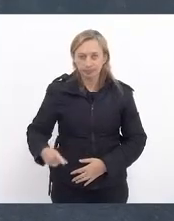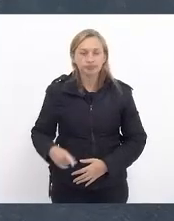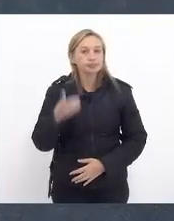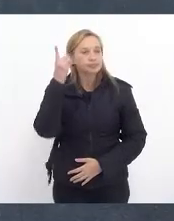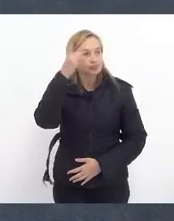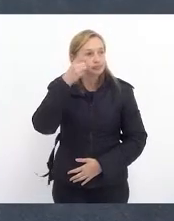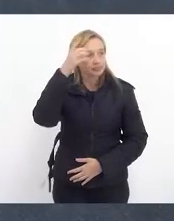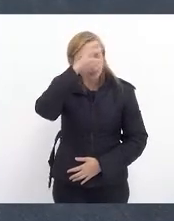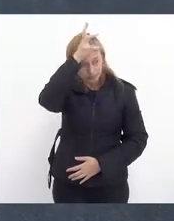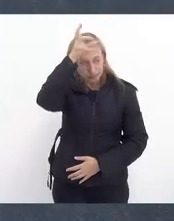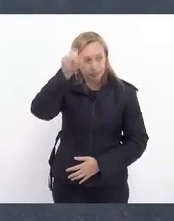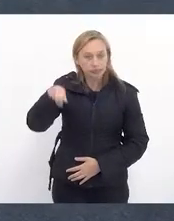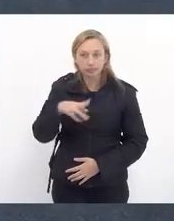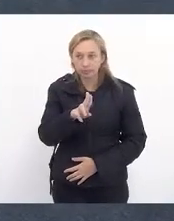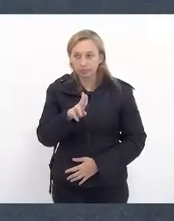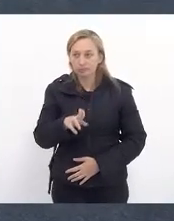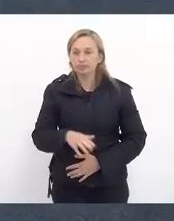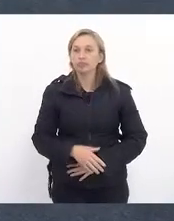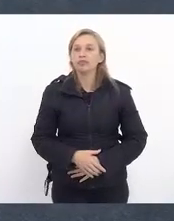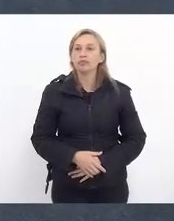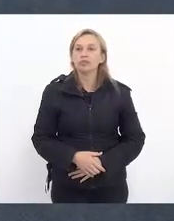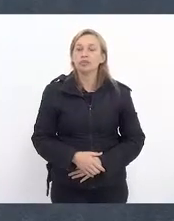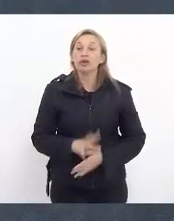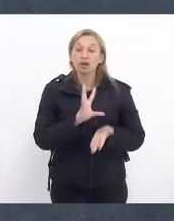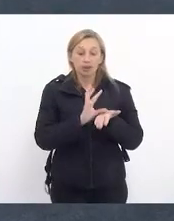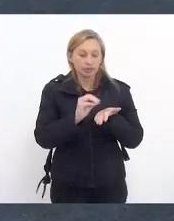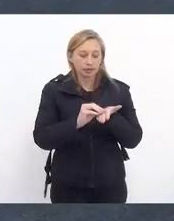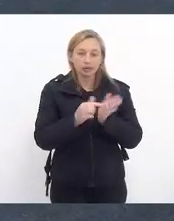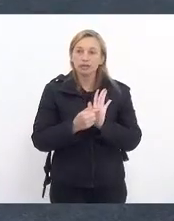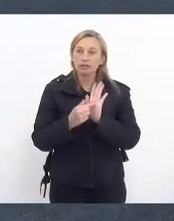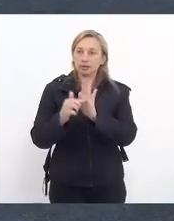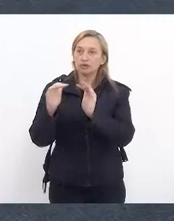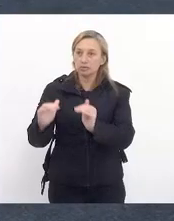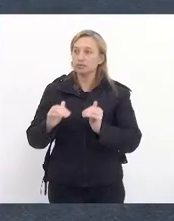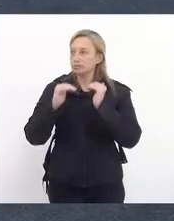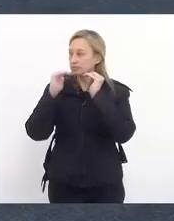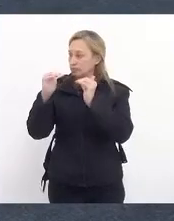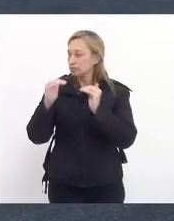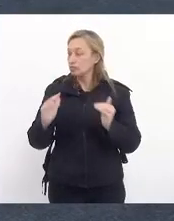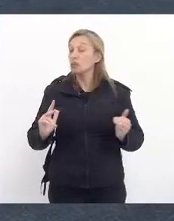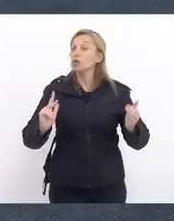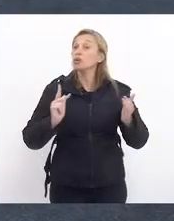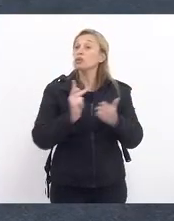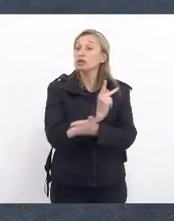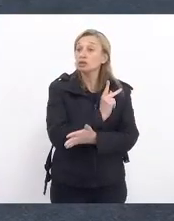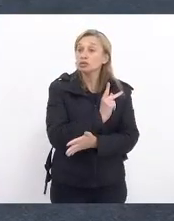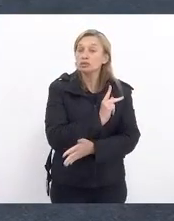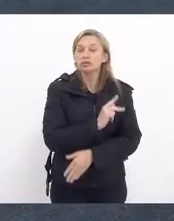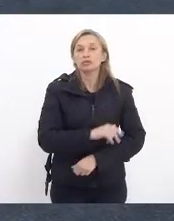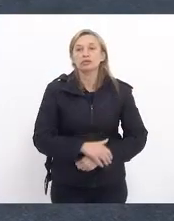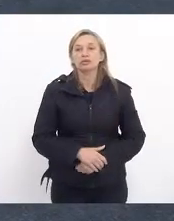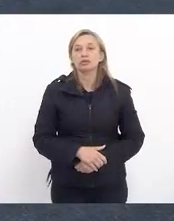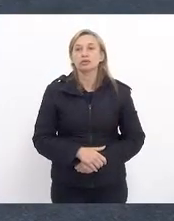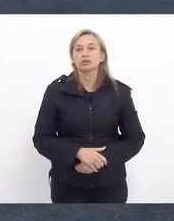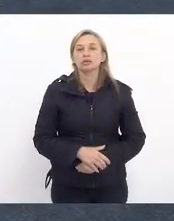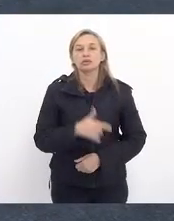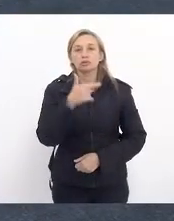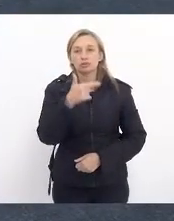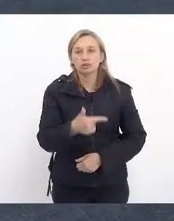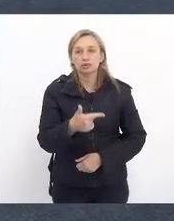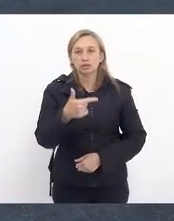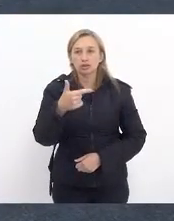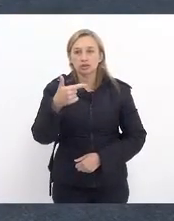deputada tia Ju a ata reflete com exatidão o ocorrido na